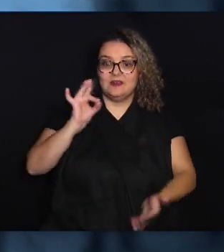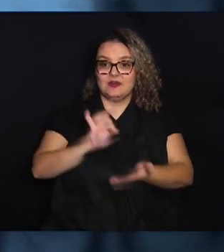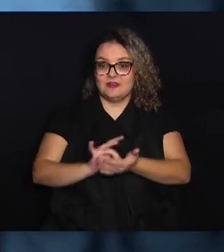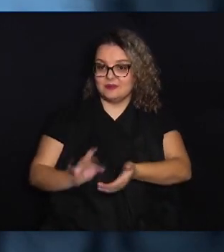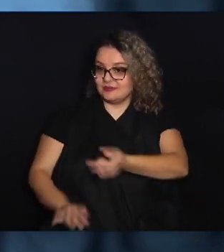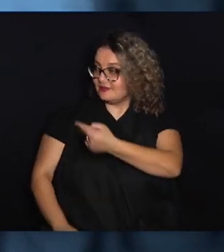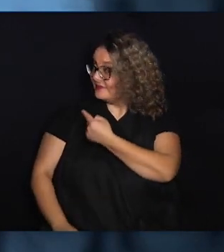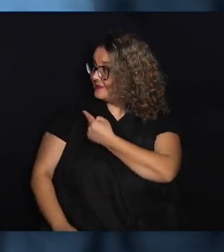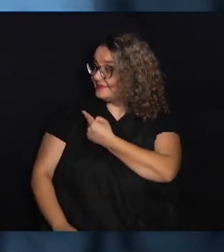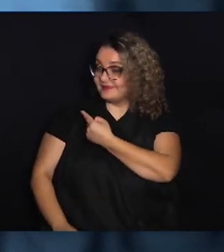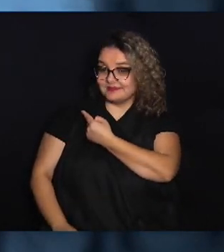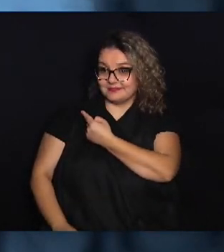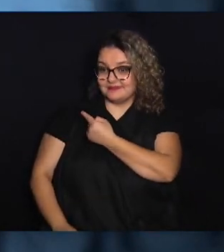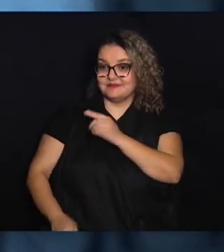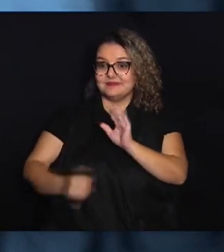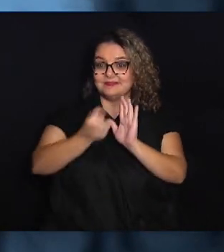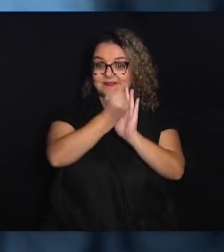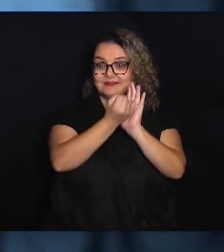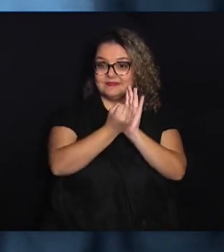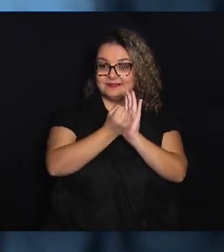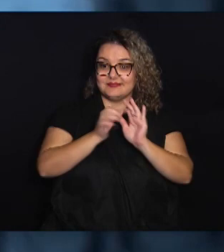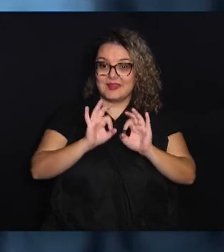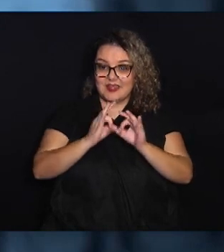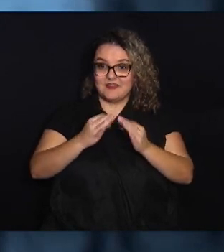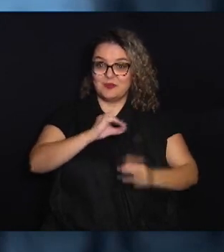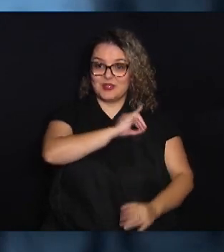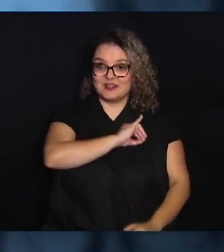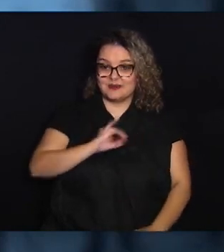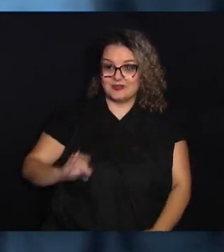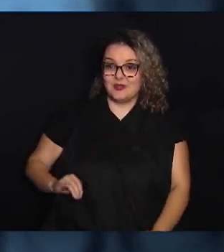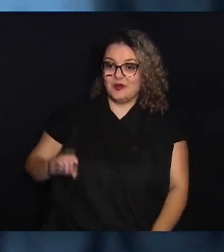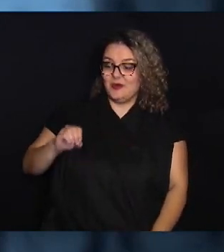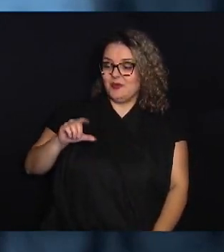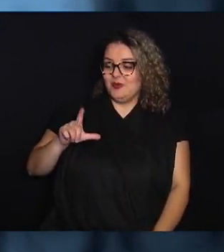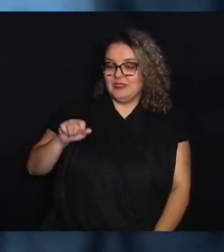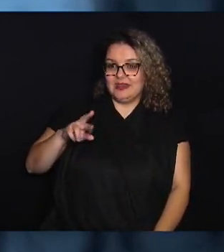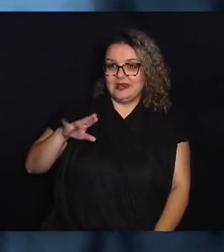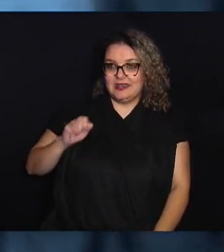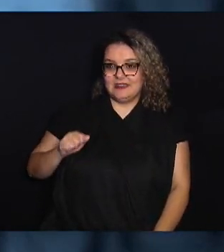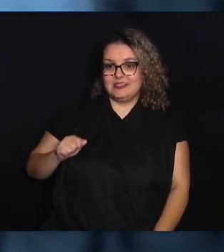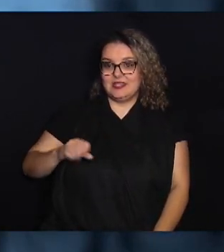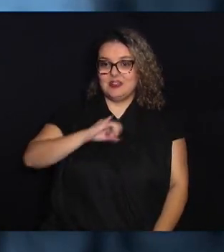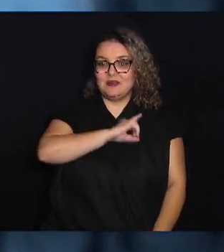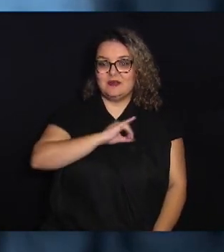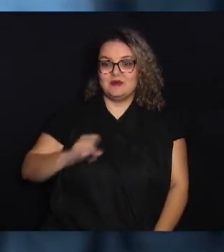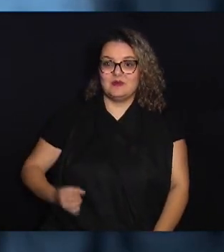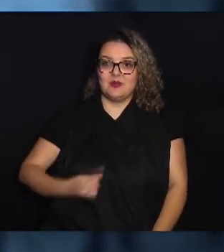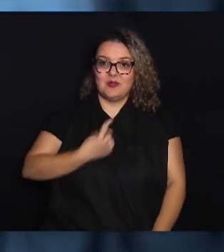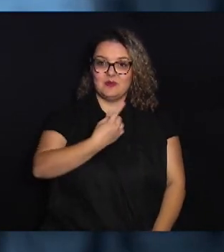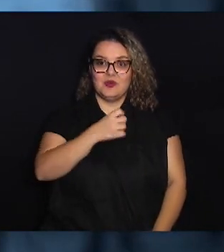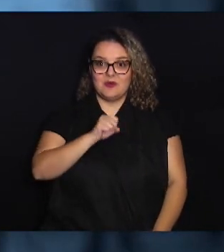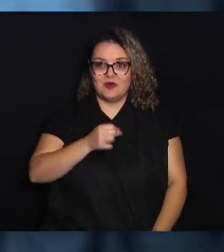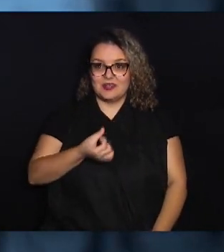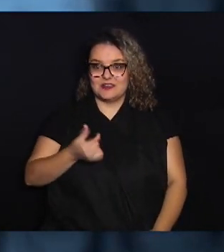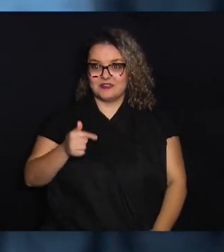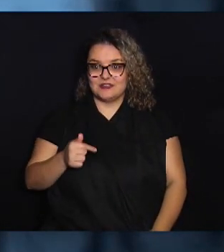aqui no símbolo da família imperial. Olaria Imperial, fundada em Campinas em 1867. Isso